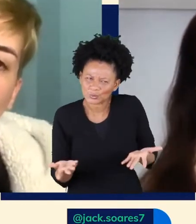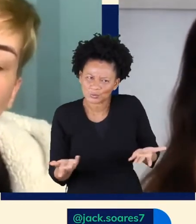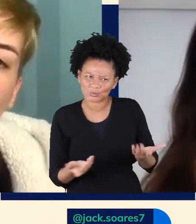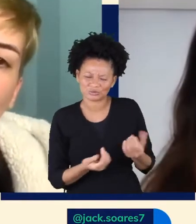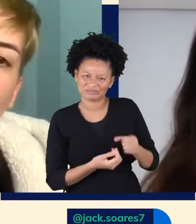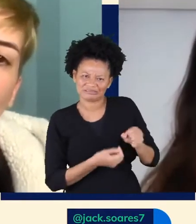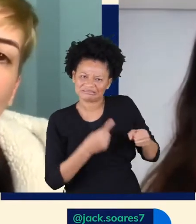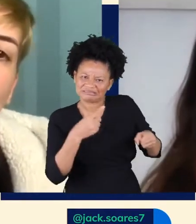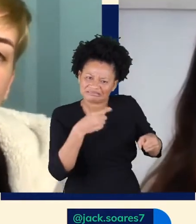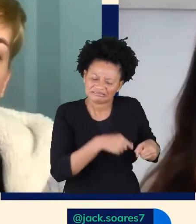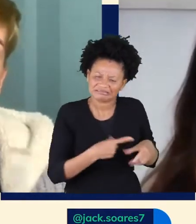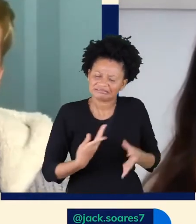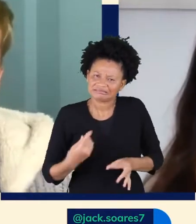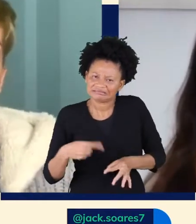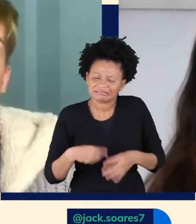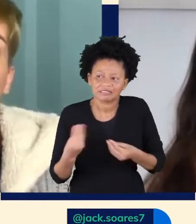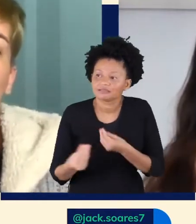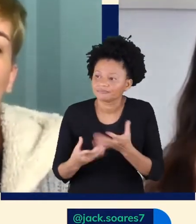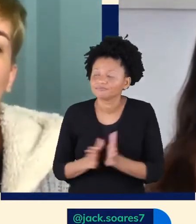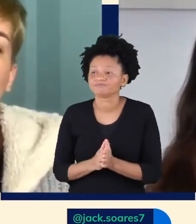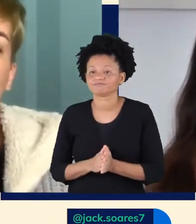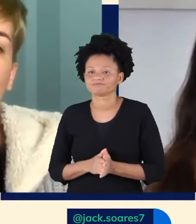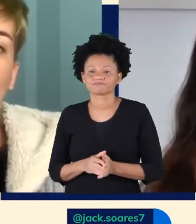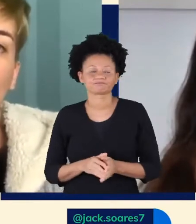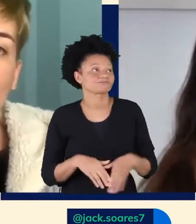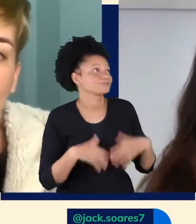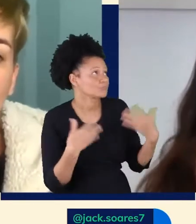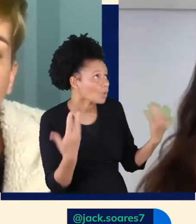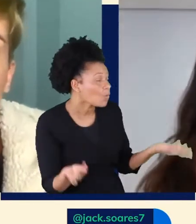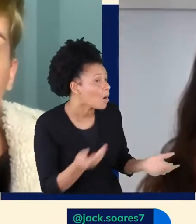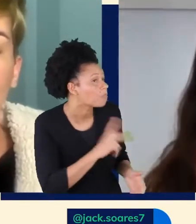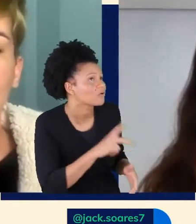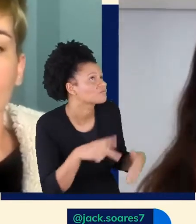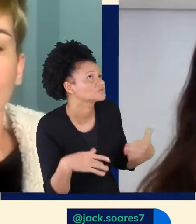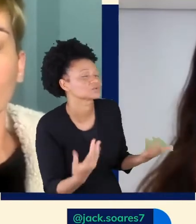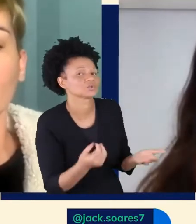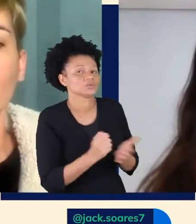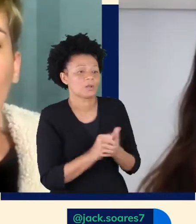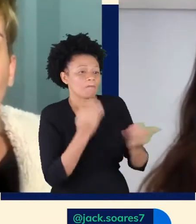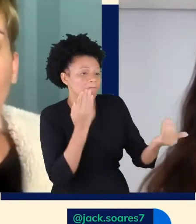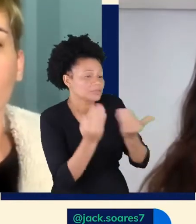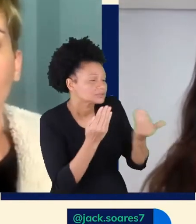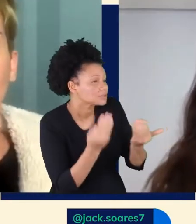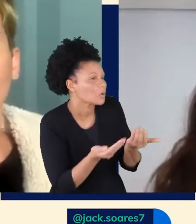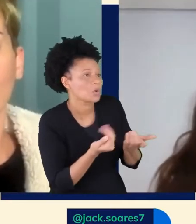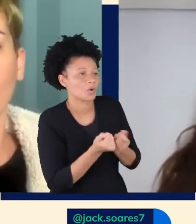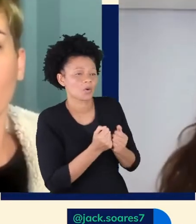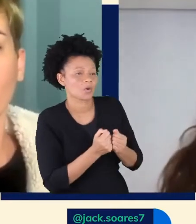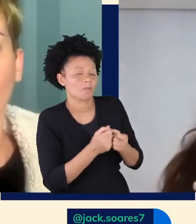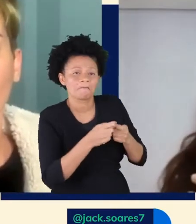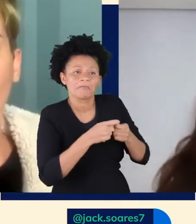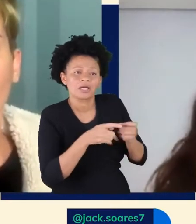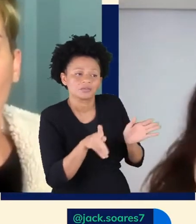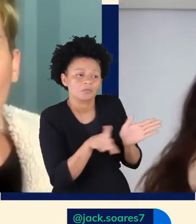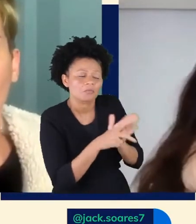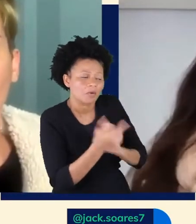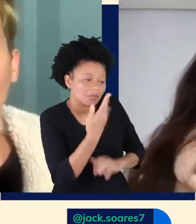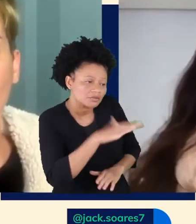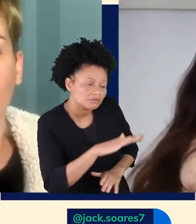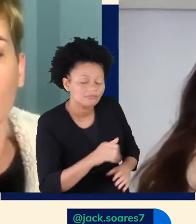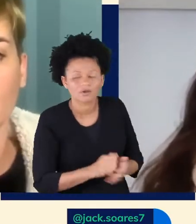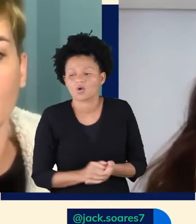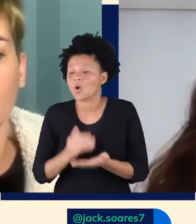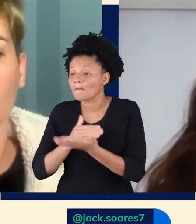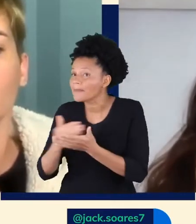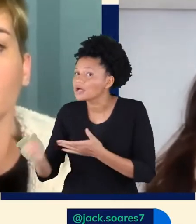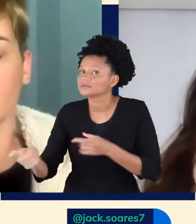essa sensação. E aí, tá? leva no psicólogo, leva no pediatra, em que profissional que vai levar? Começa